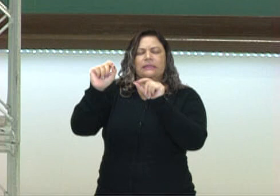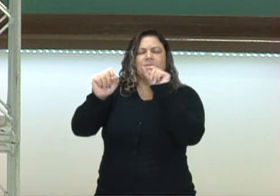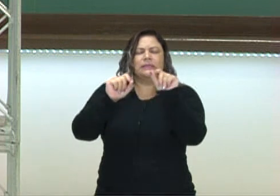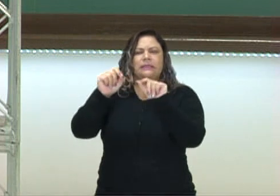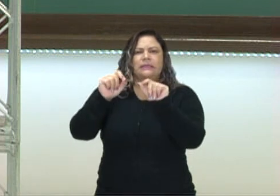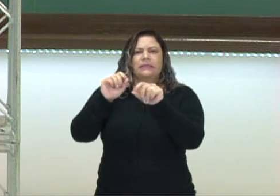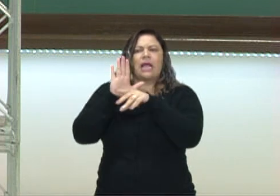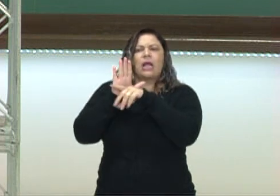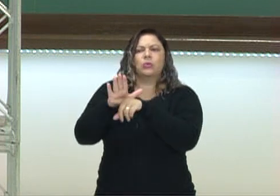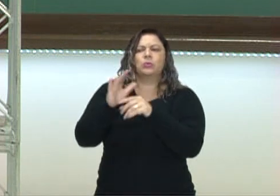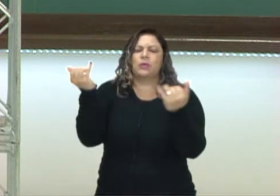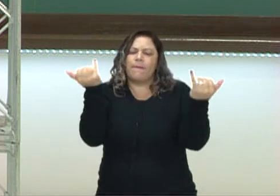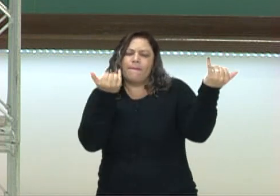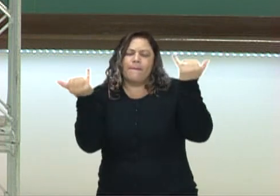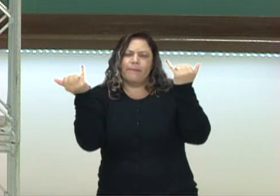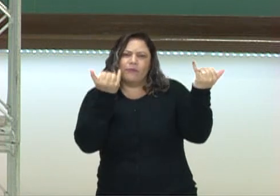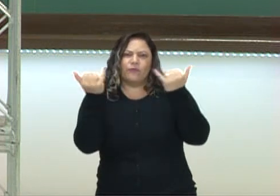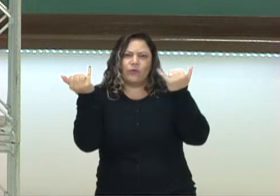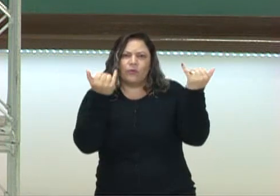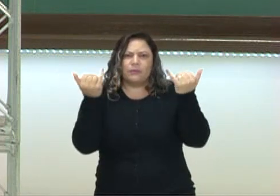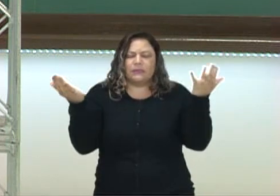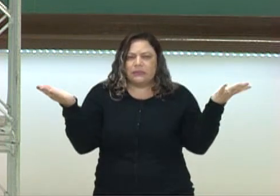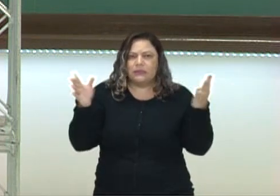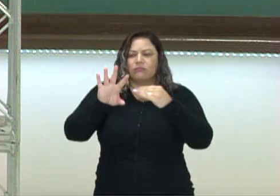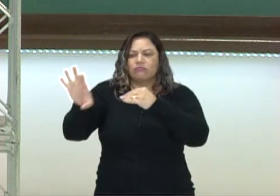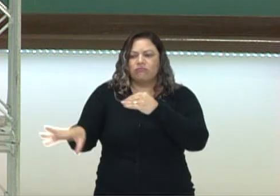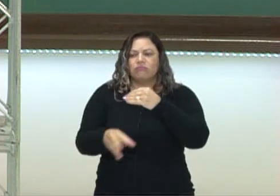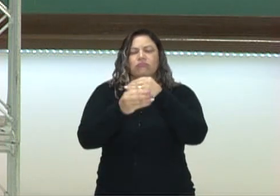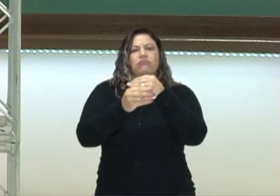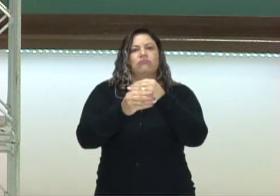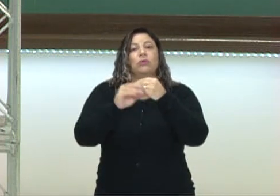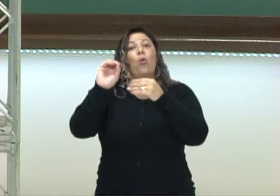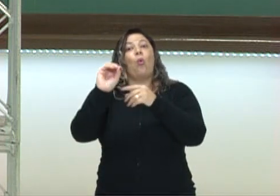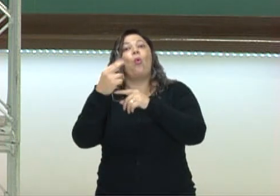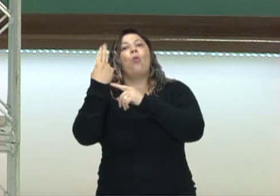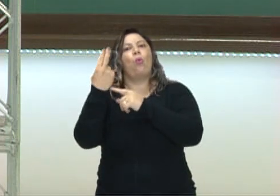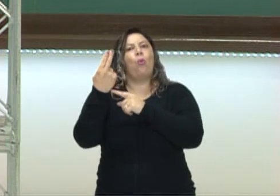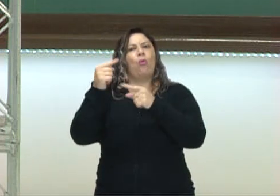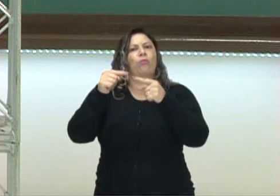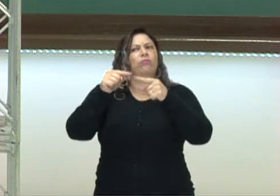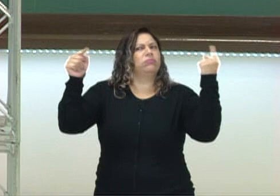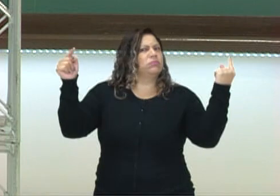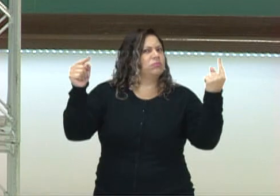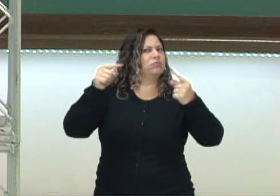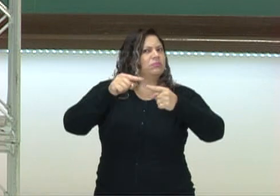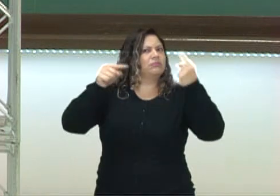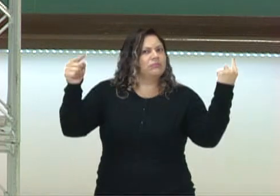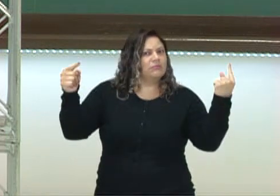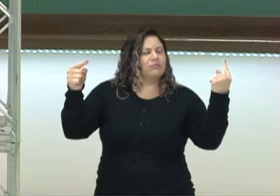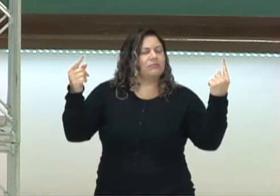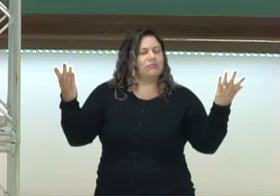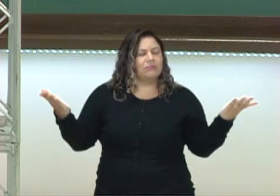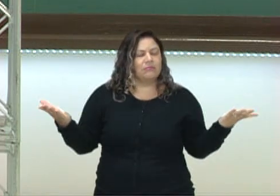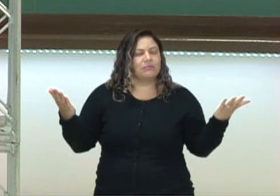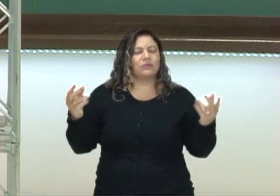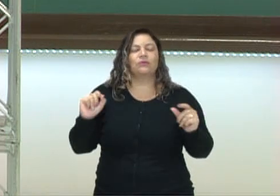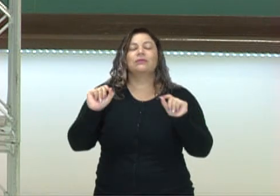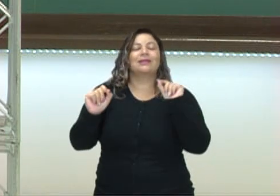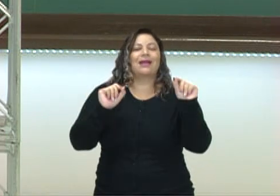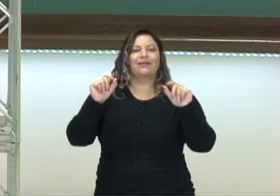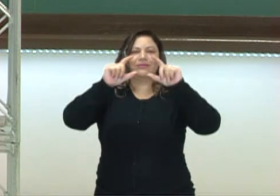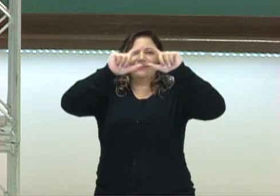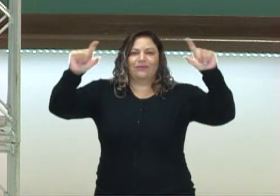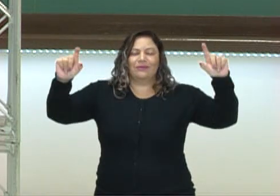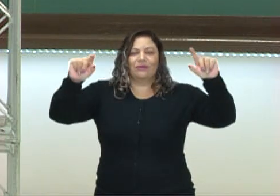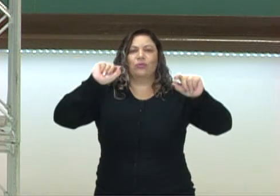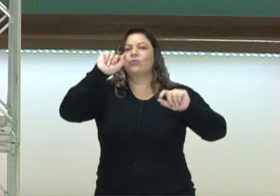introduzir uma informação, acrescentar uma informação, ou ela traz uma informação de oposição, de contraste ao que foi dito antes.